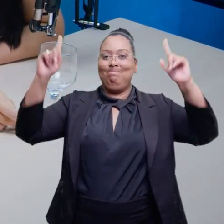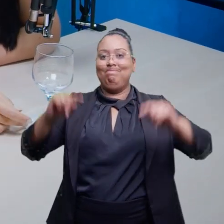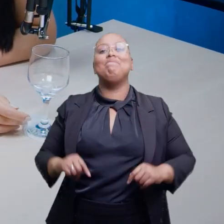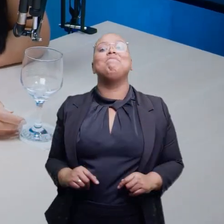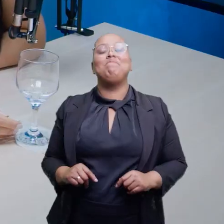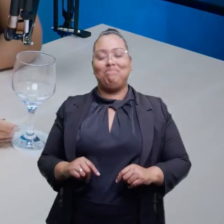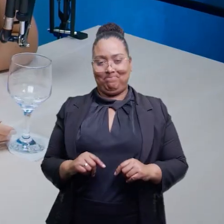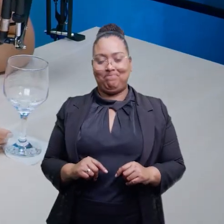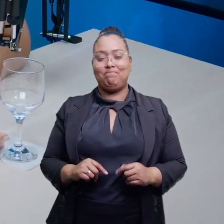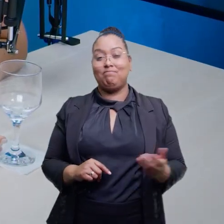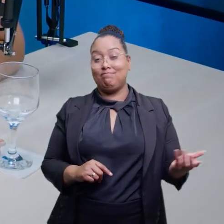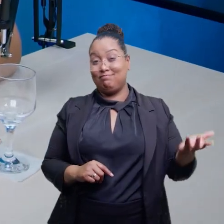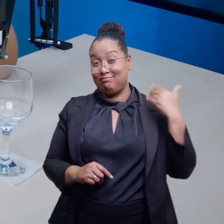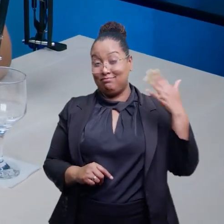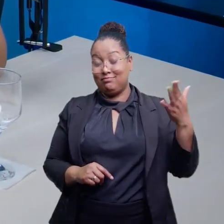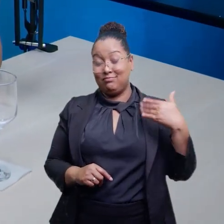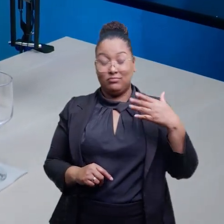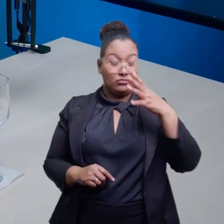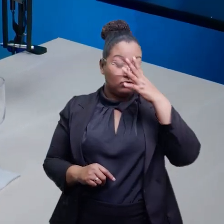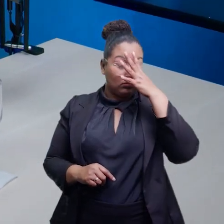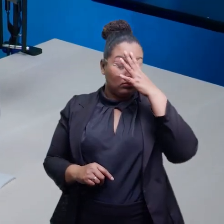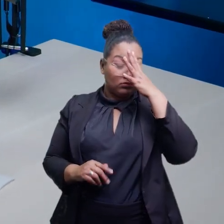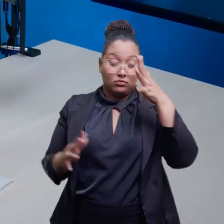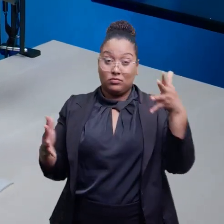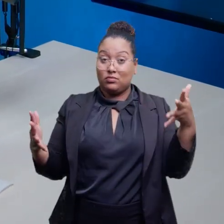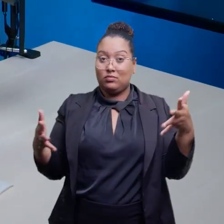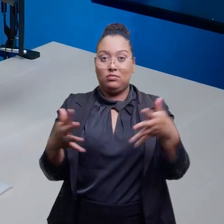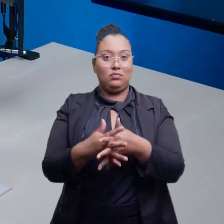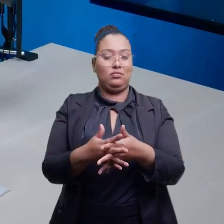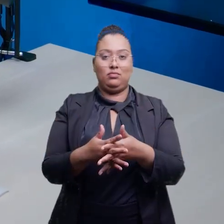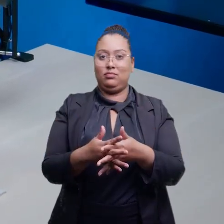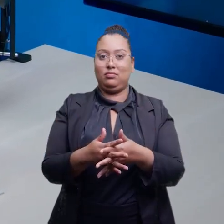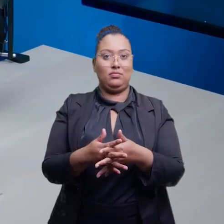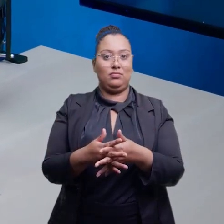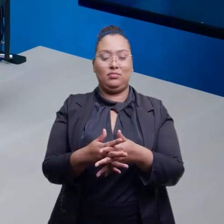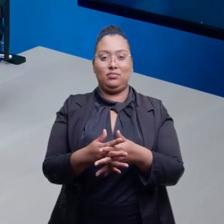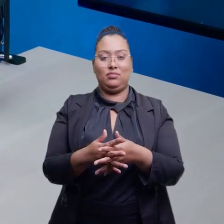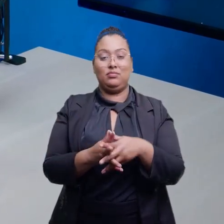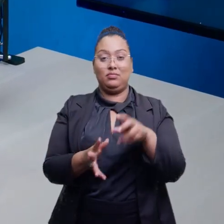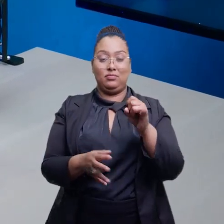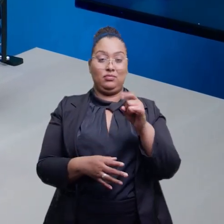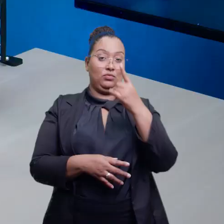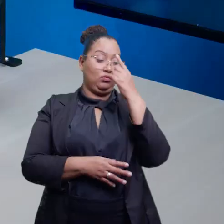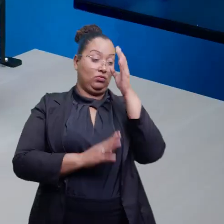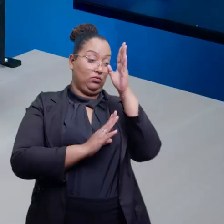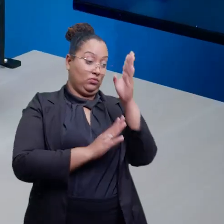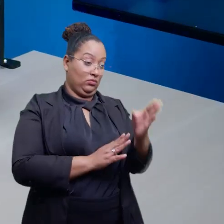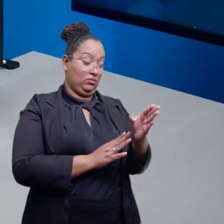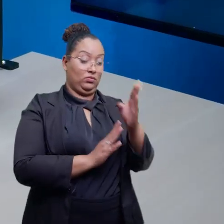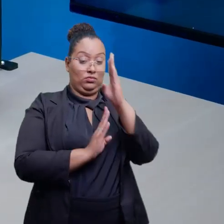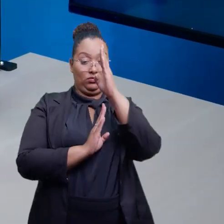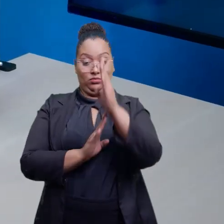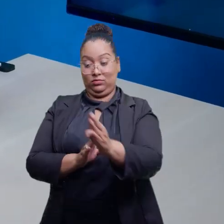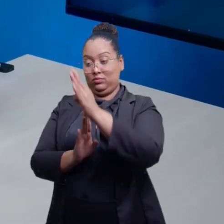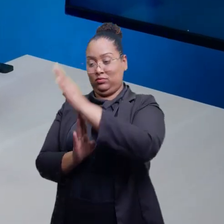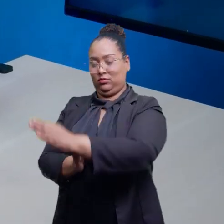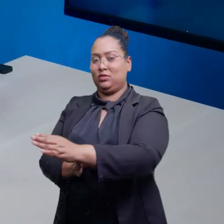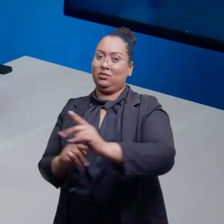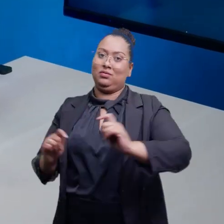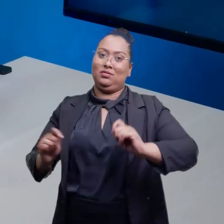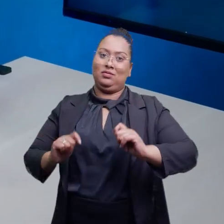assim, a gente tinha uma confusão dessas atribuições, né? Quando cada um está atuando por uma parte, porque você